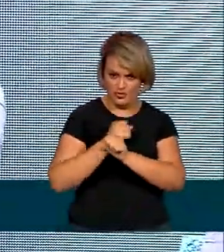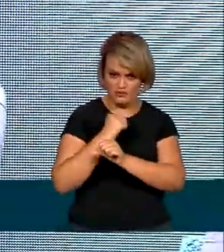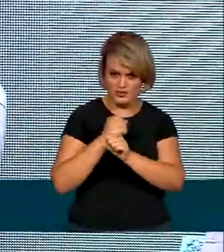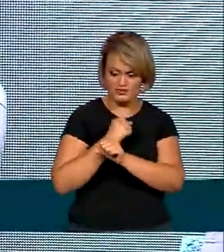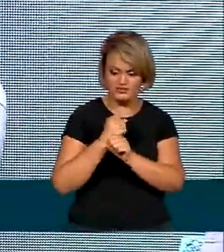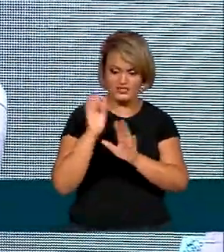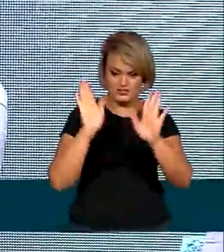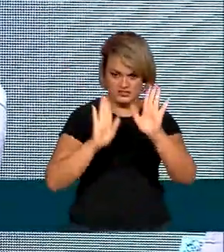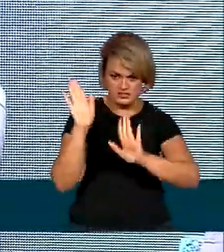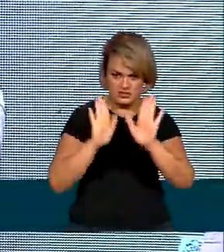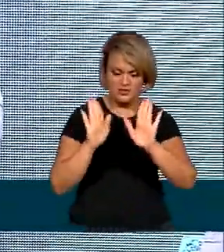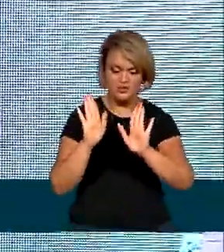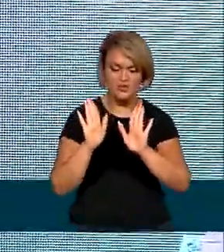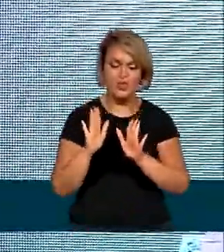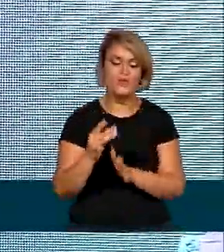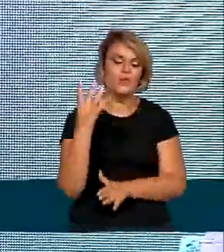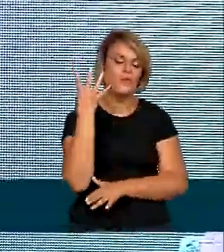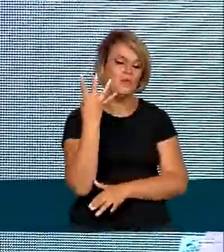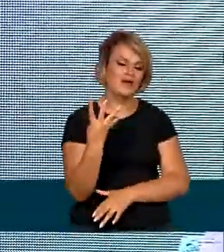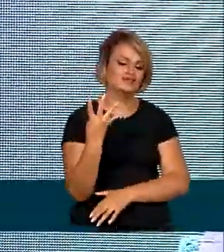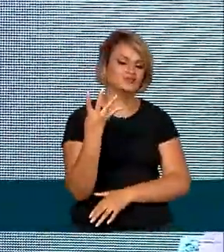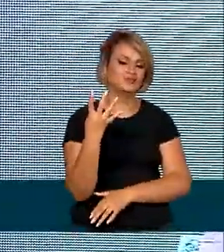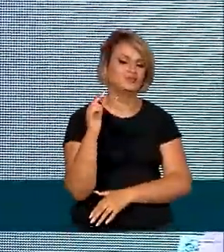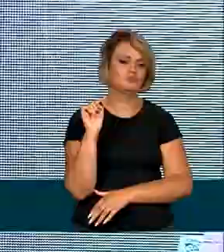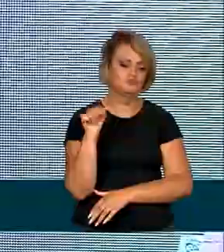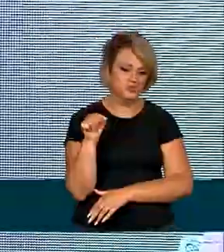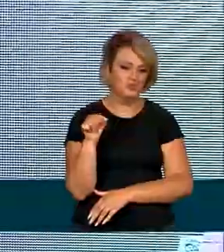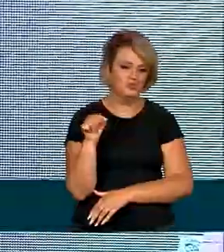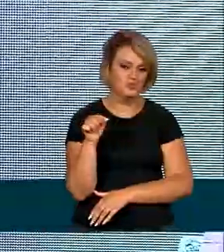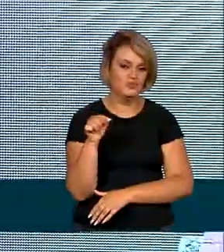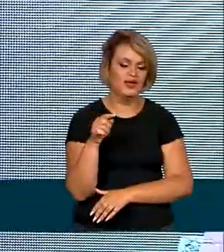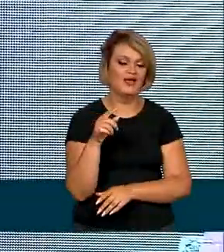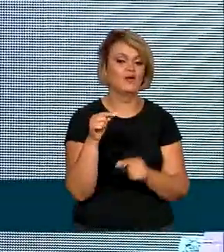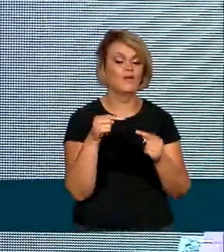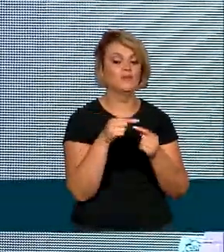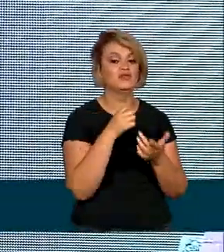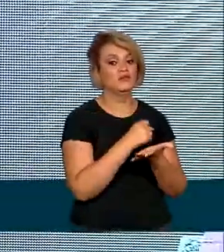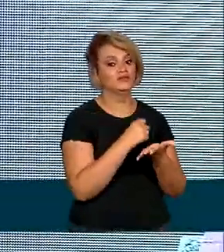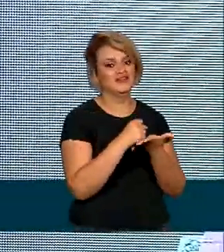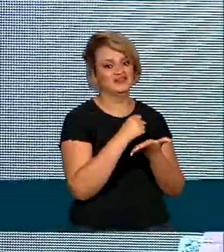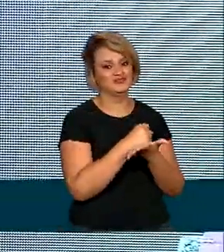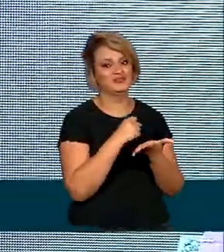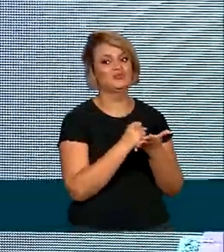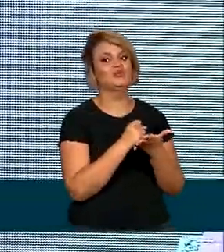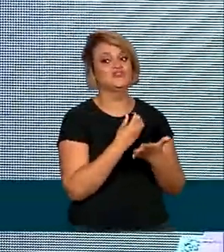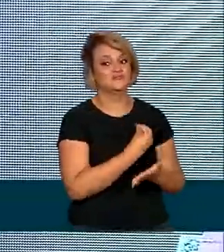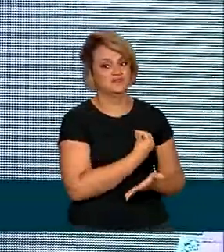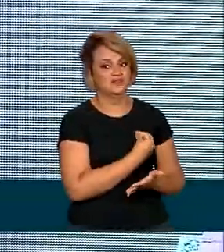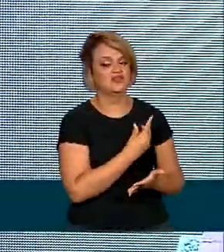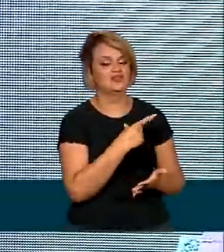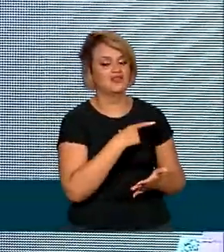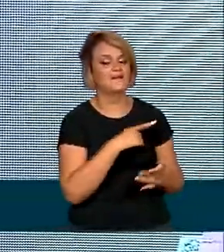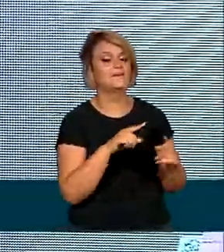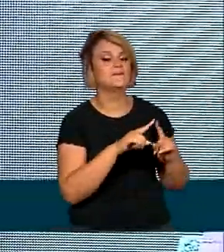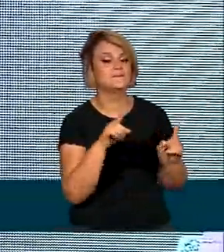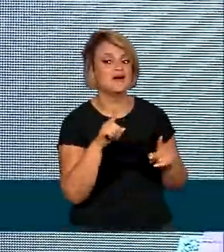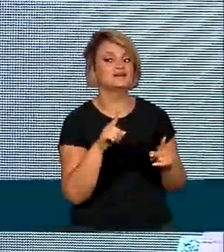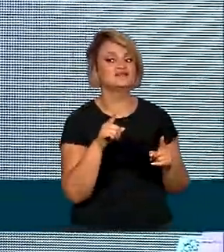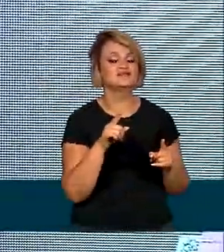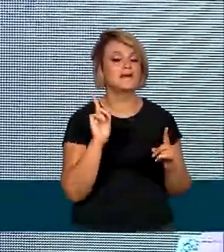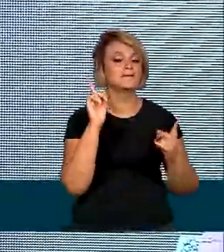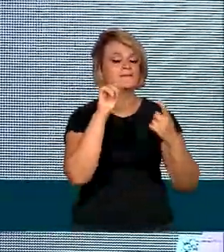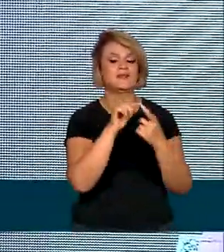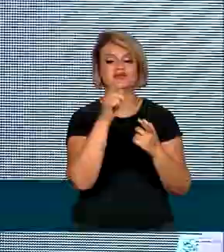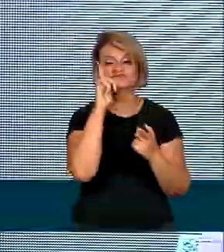licitadas temos 4 mil que são contratos que ainda estão de pé mas estão sem